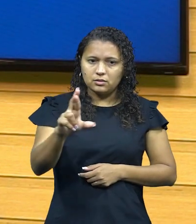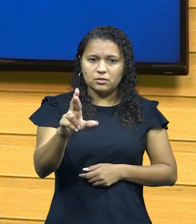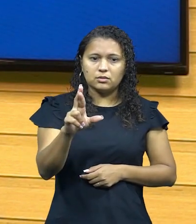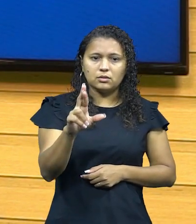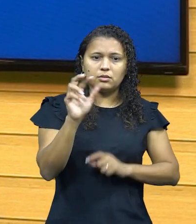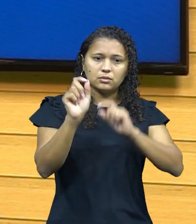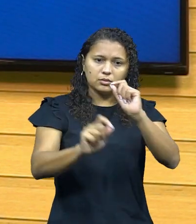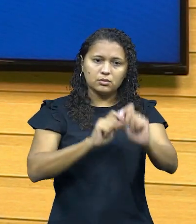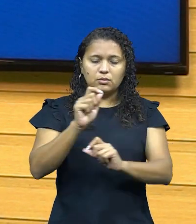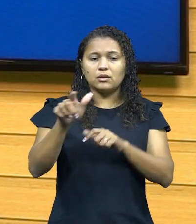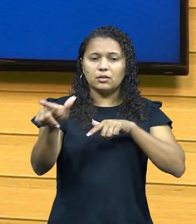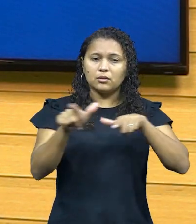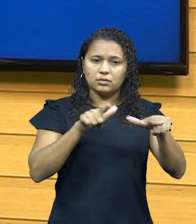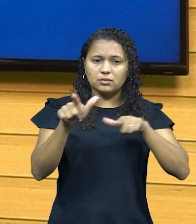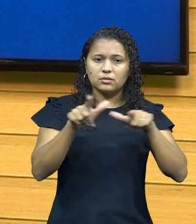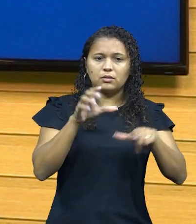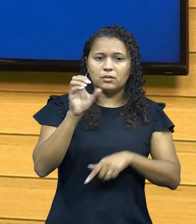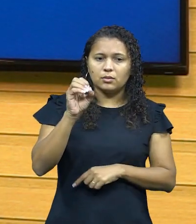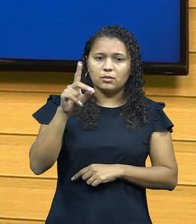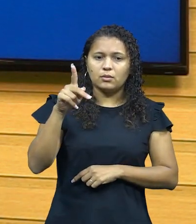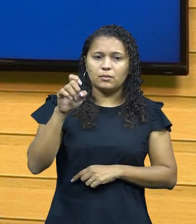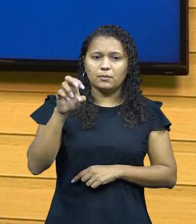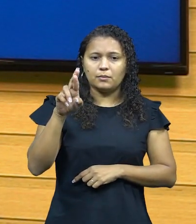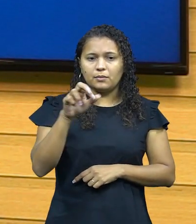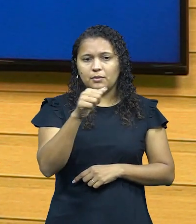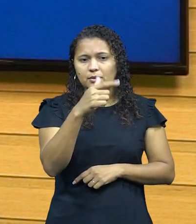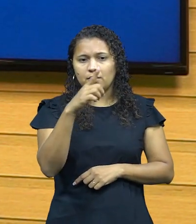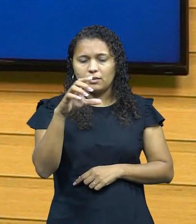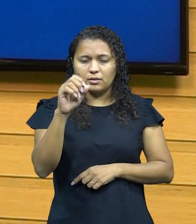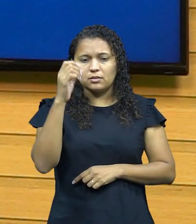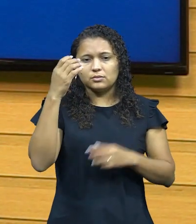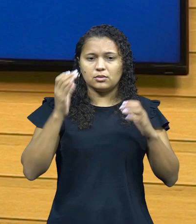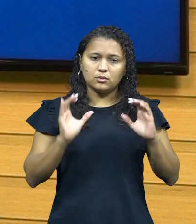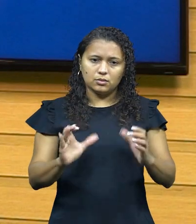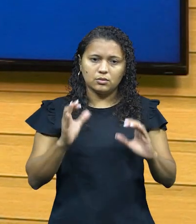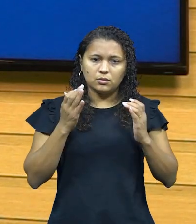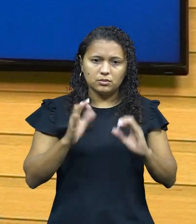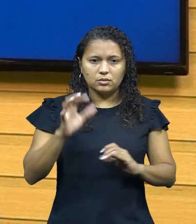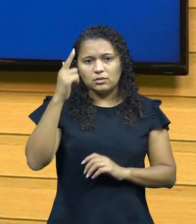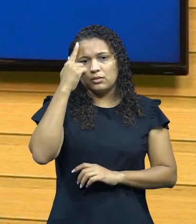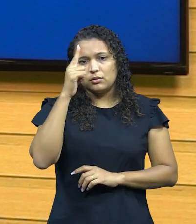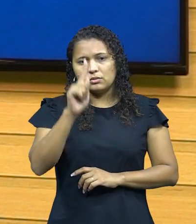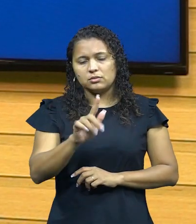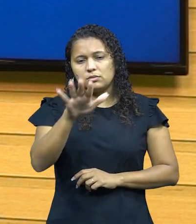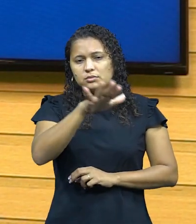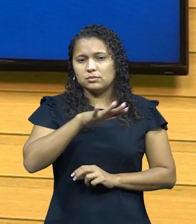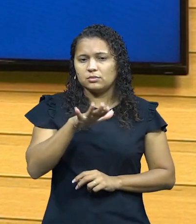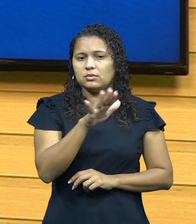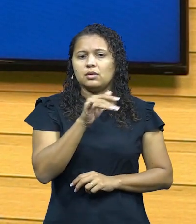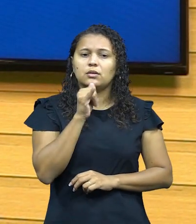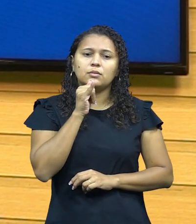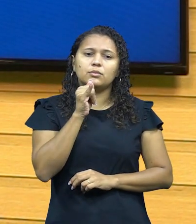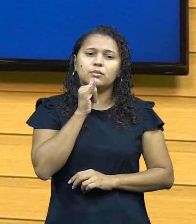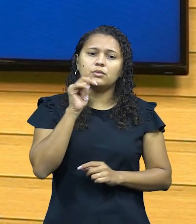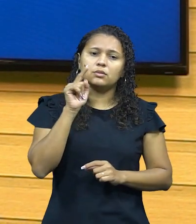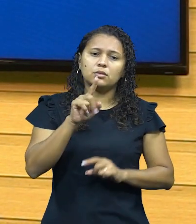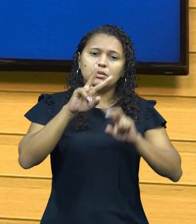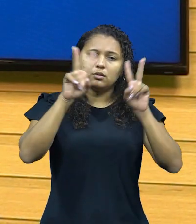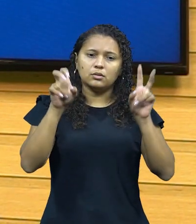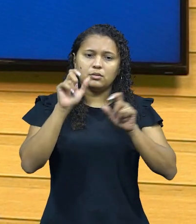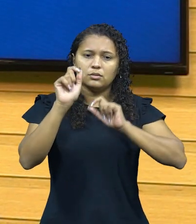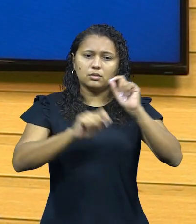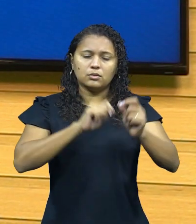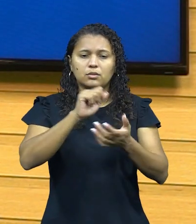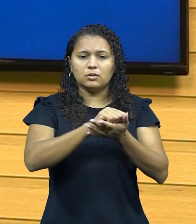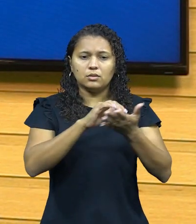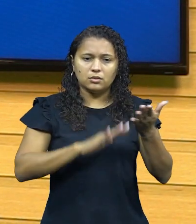que executa o trabalho de operação, ele executa a gestão do trabalho de operação. Então, a gente está falando